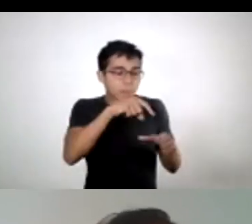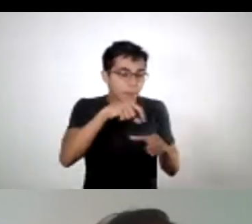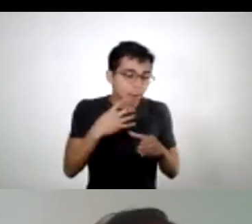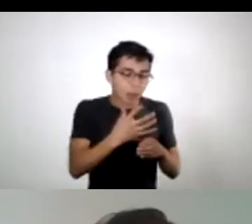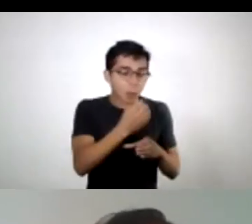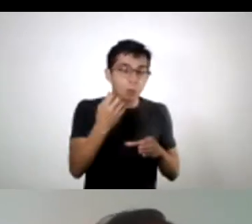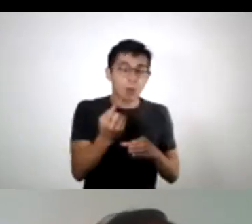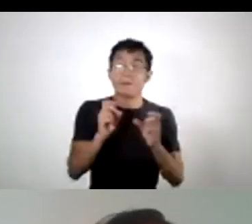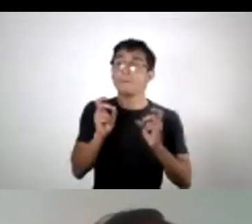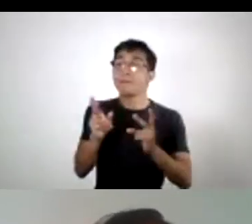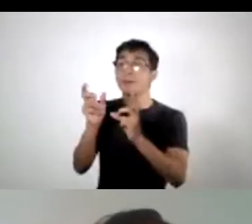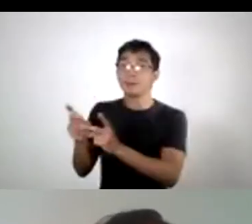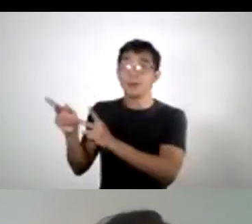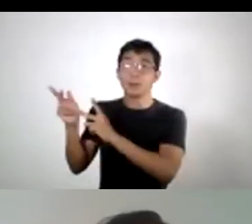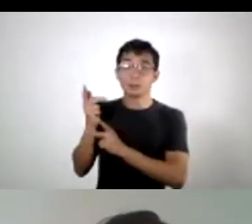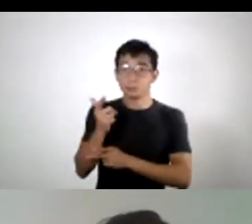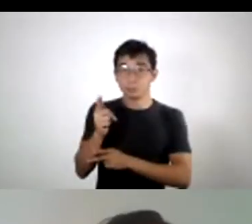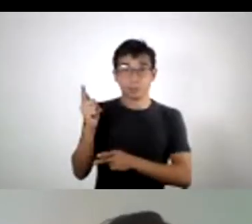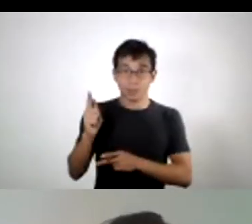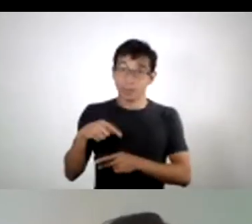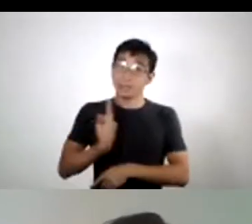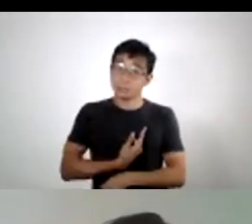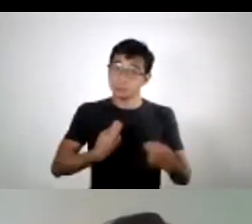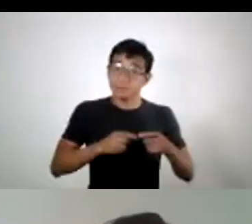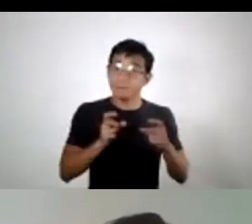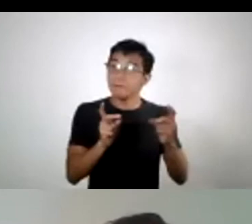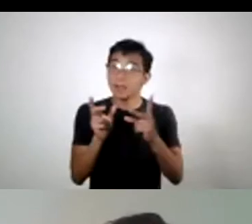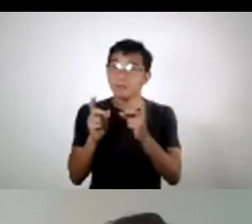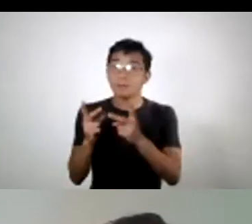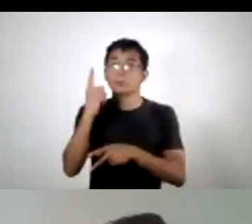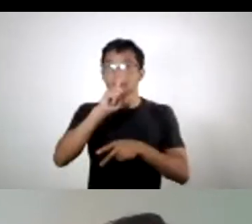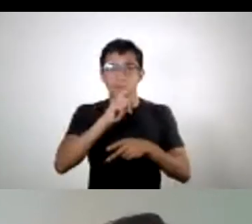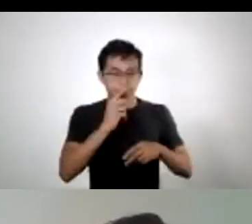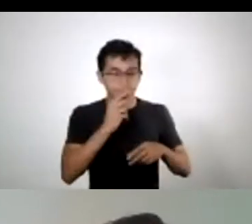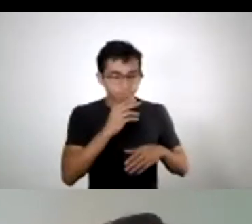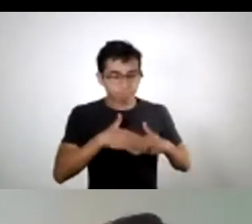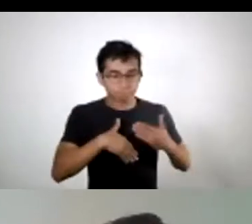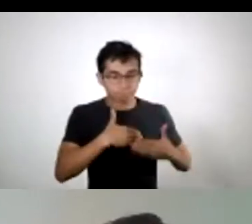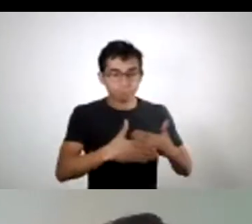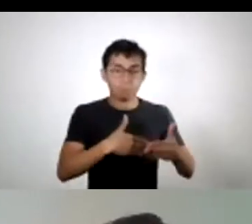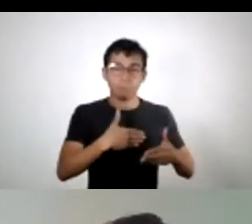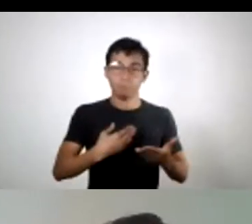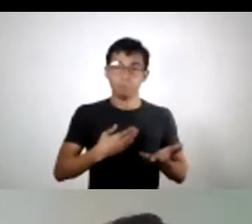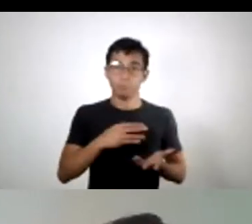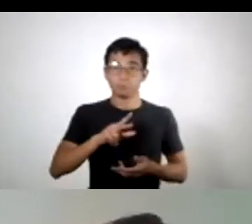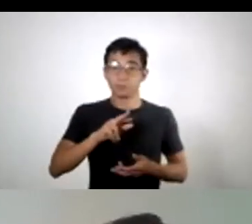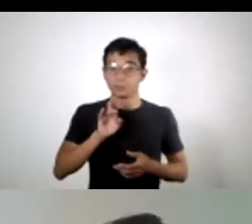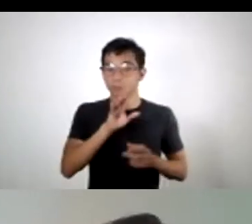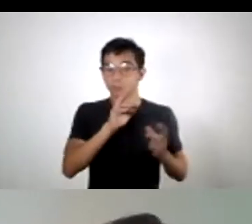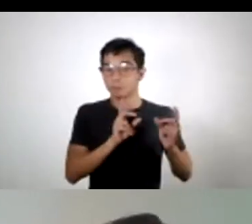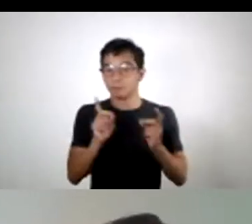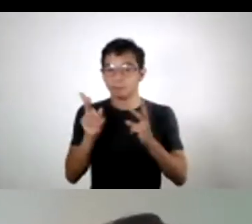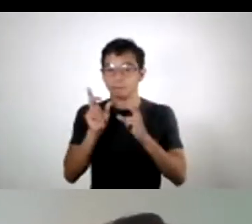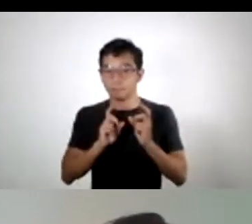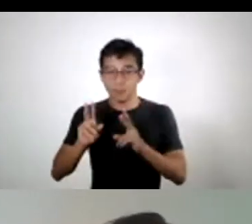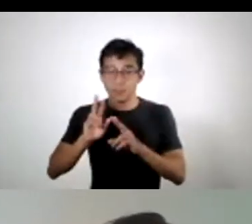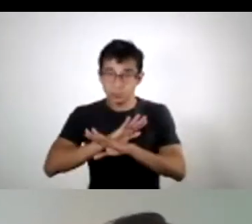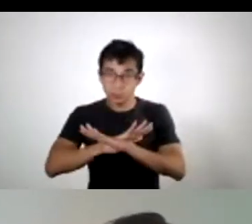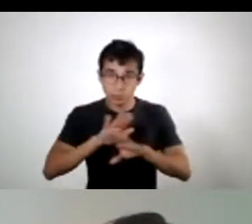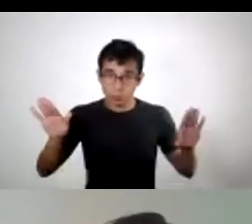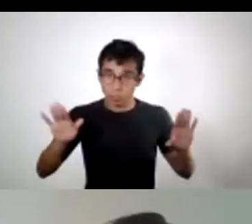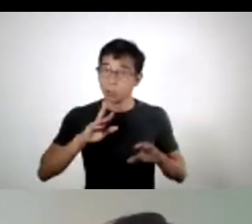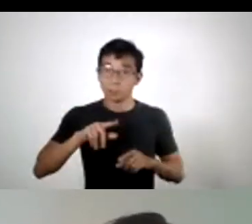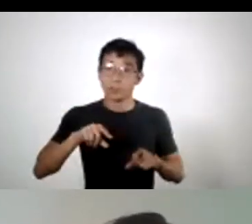agricultura é uma agricultura de subsistência, né? Aquilo não é para vender, né? Só para vender, é para o consumo,